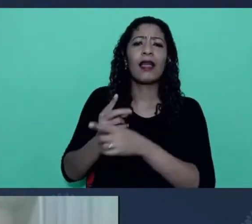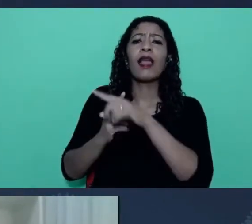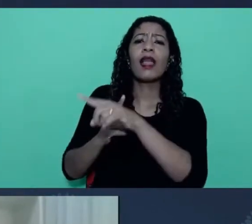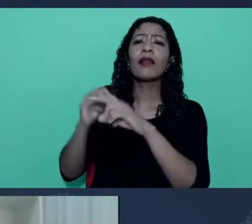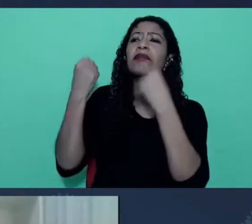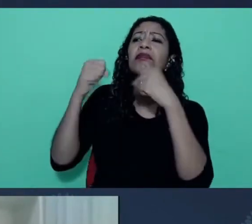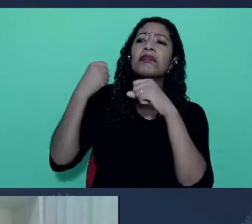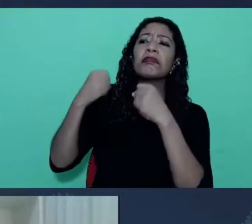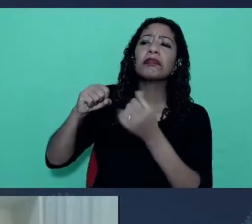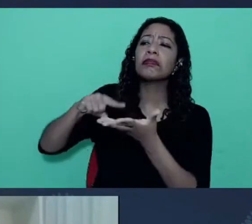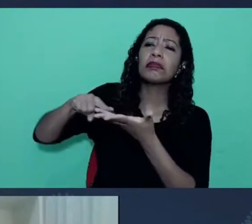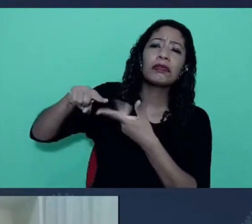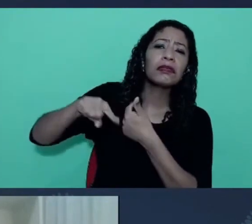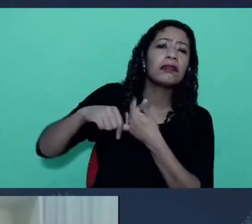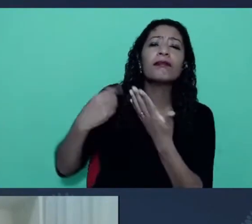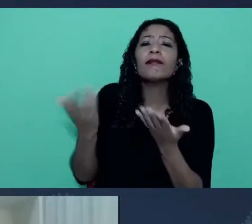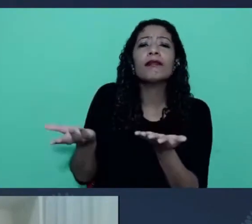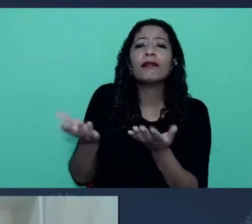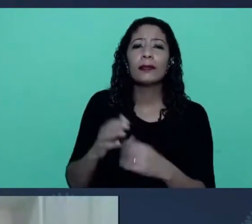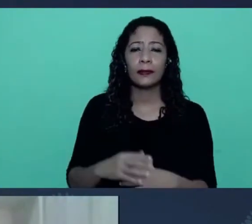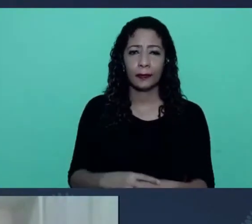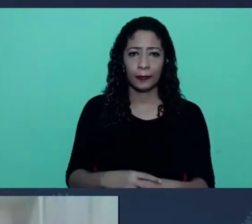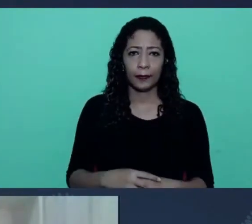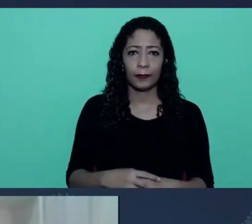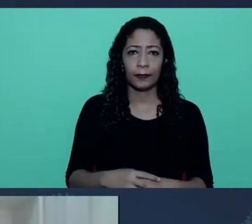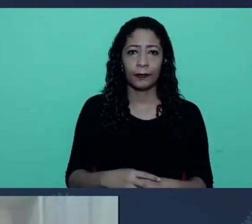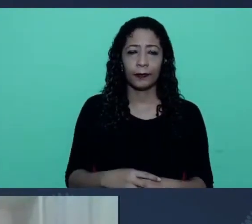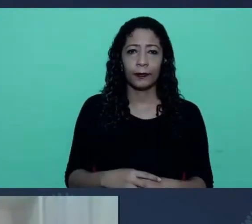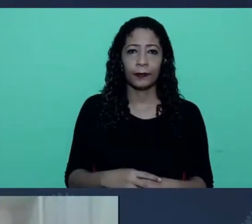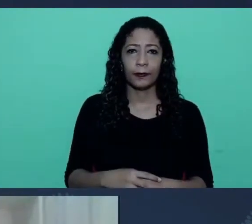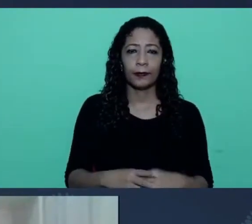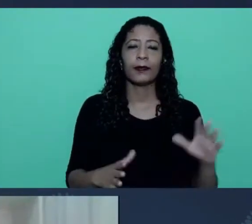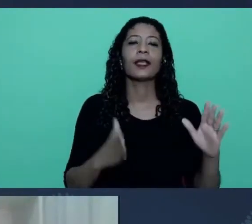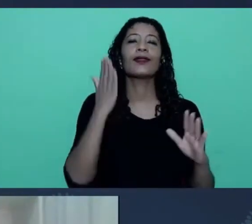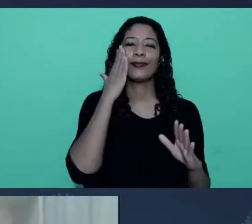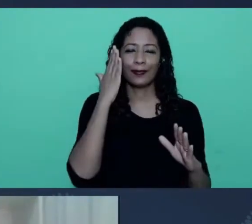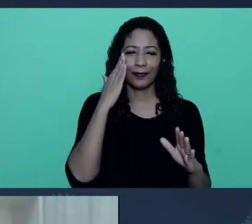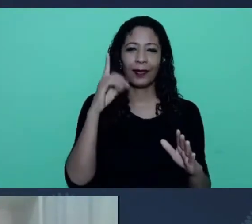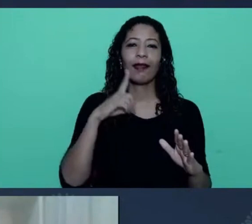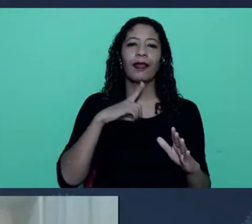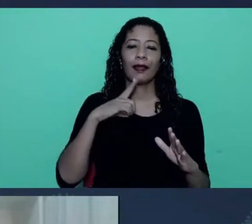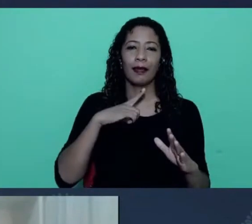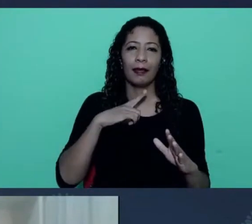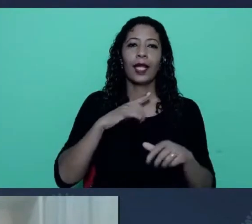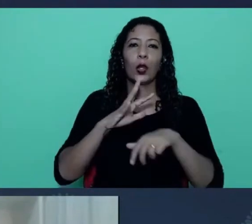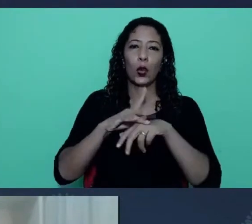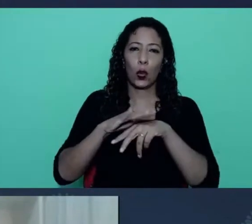É interessante que a gente sabe, né, que existe uma hereditariedade aí na doença,